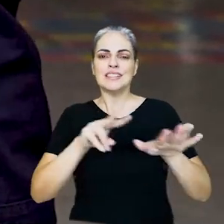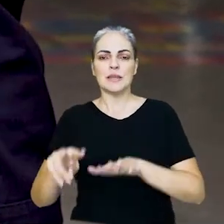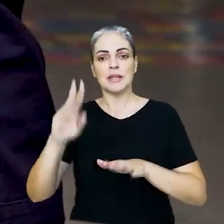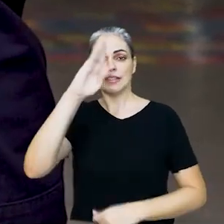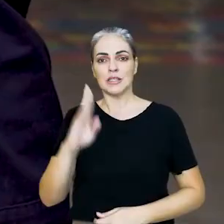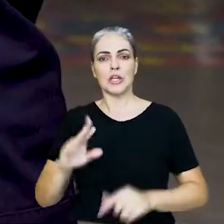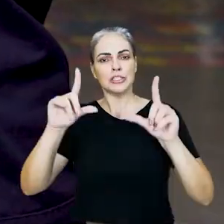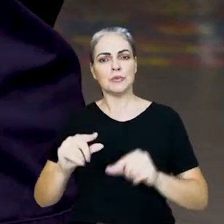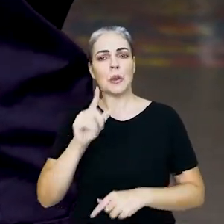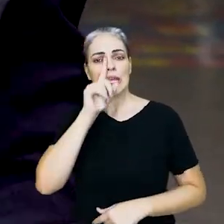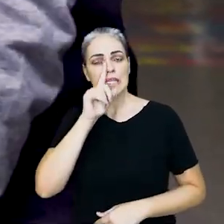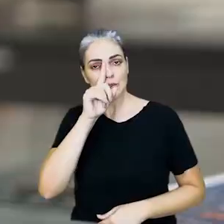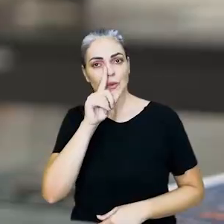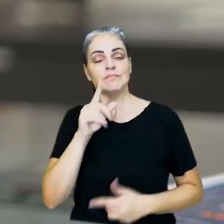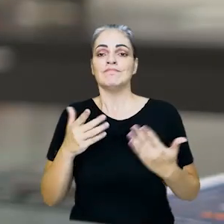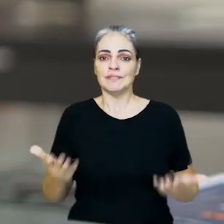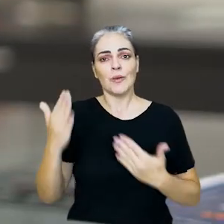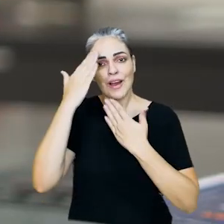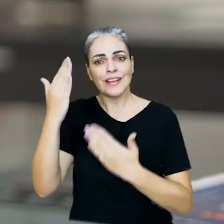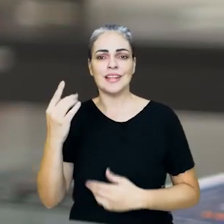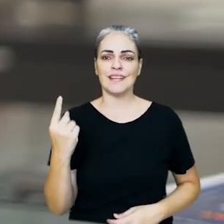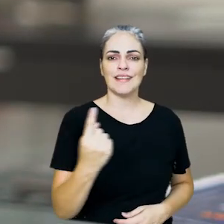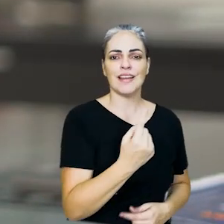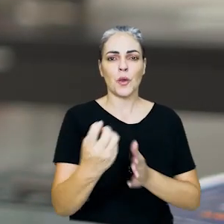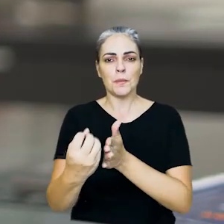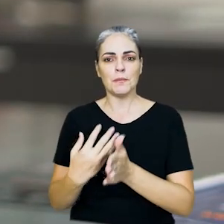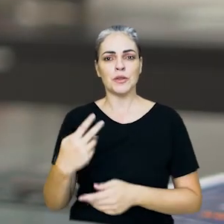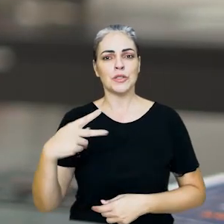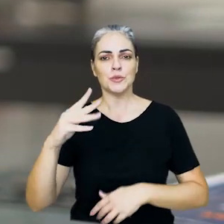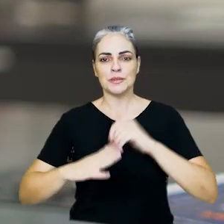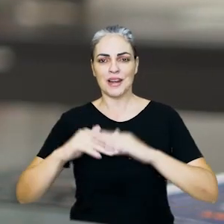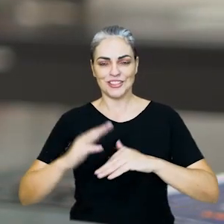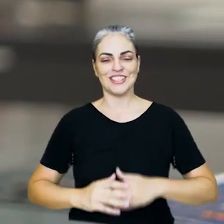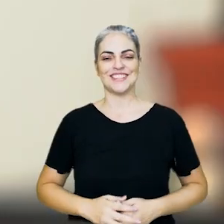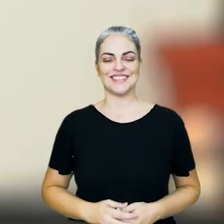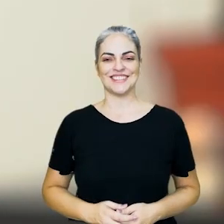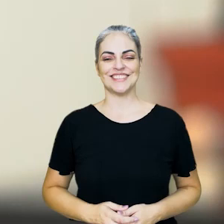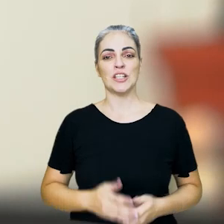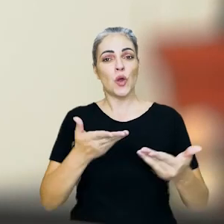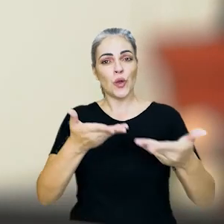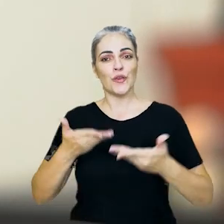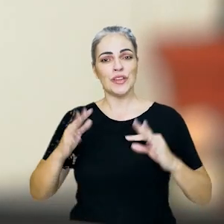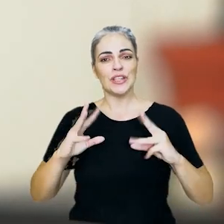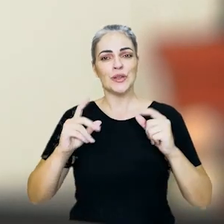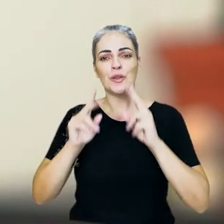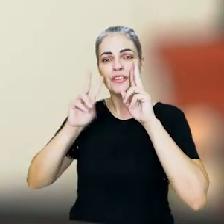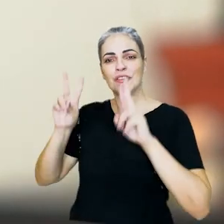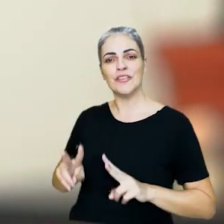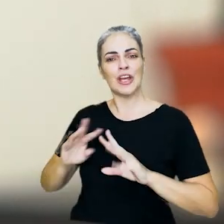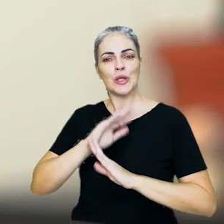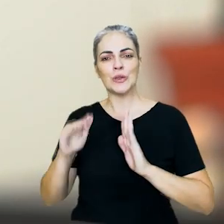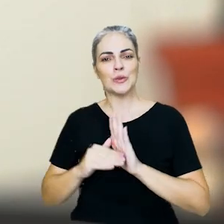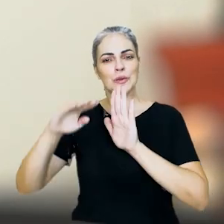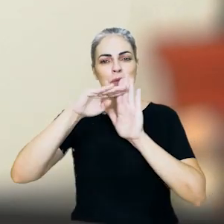Semana Nacional de Redução de Riscos. Assim, agradeço a todos os colegas que remeteram suas práticas. E convido a todos para explorar